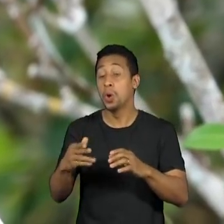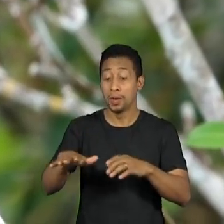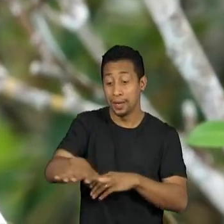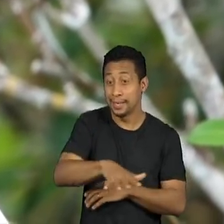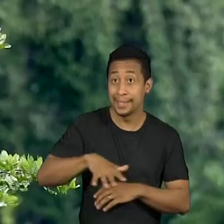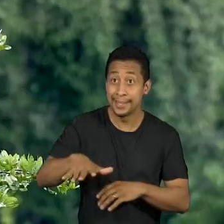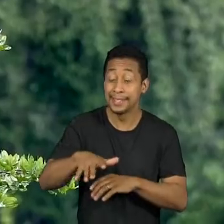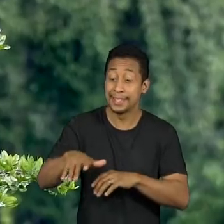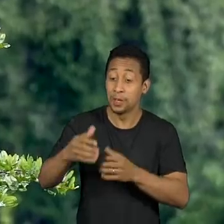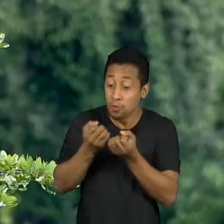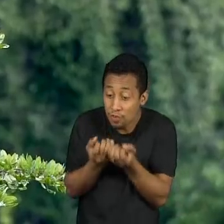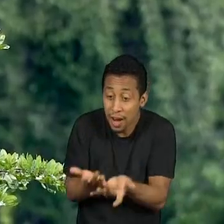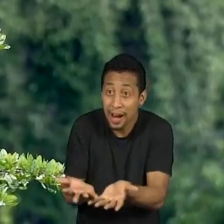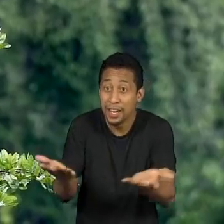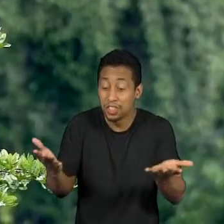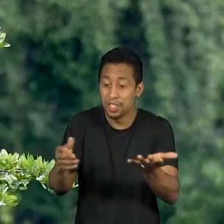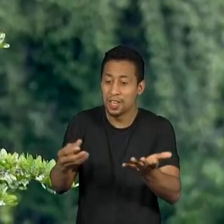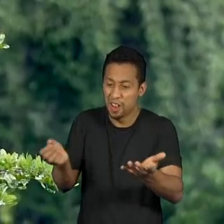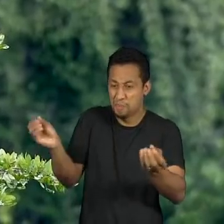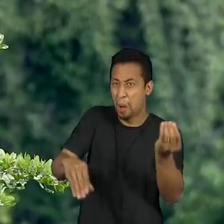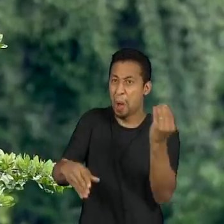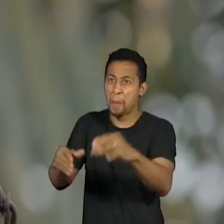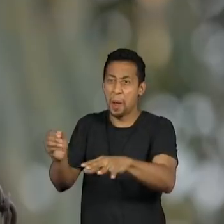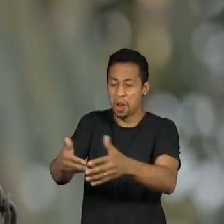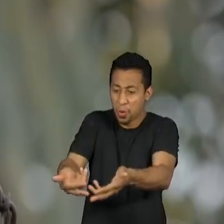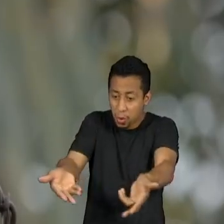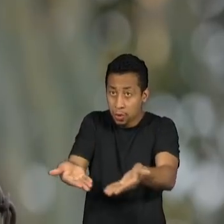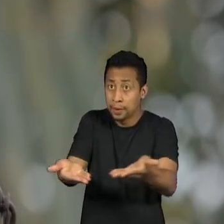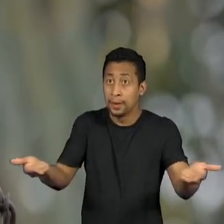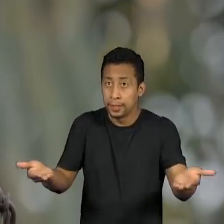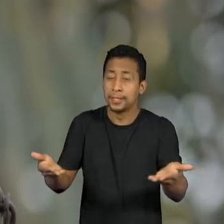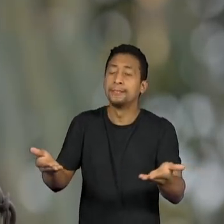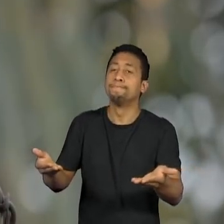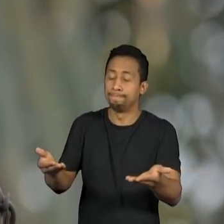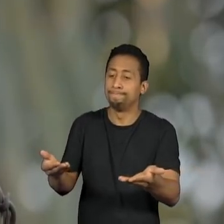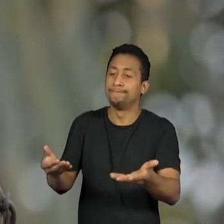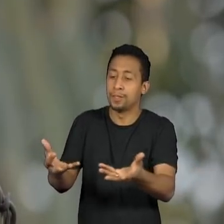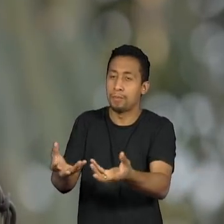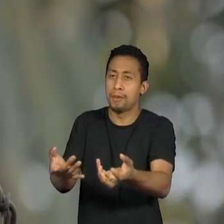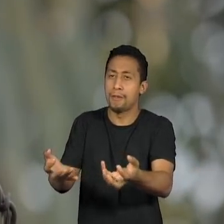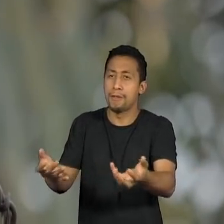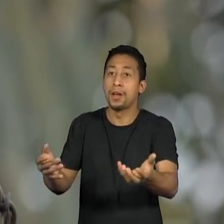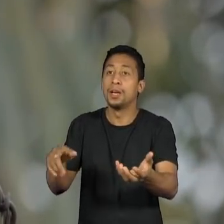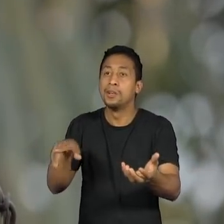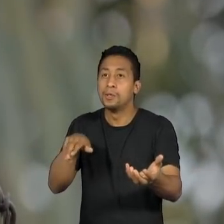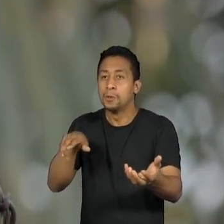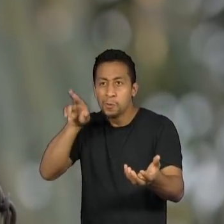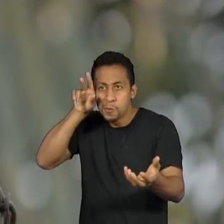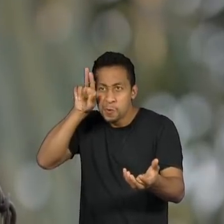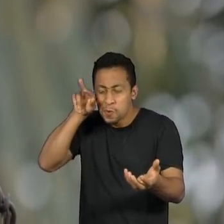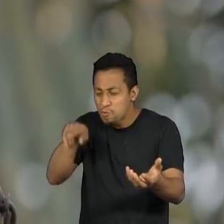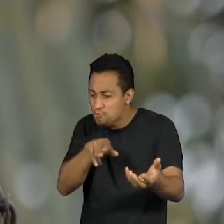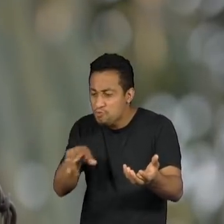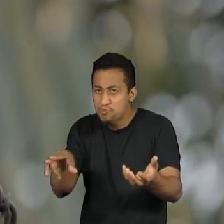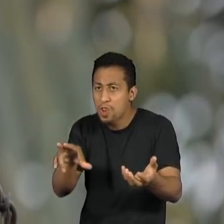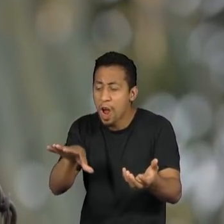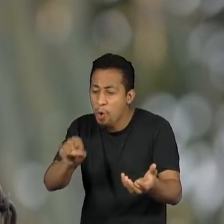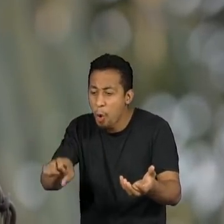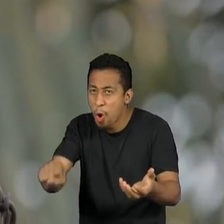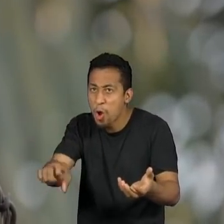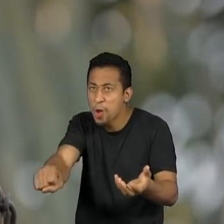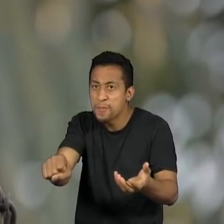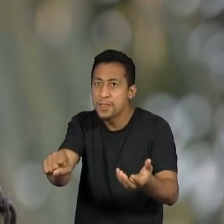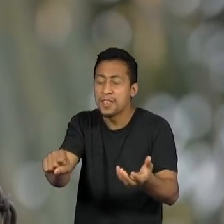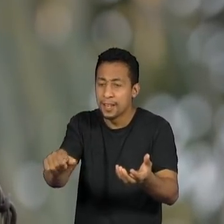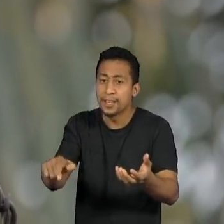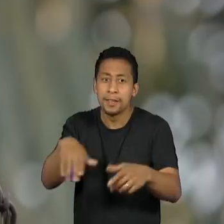na horta, esses produtos entram no sistema natural, são comidos por um inseto que comeu a folha da planta, que é comido por sua